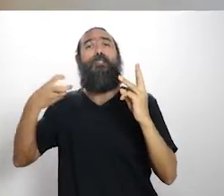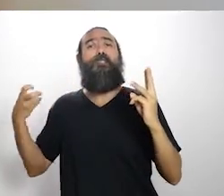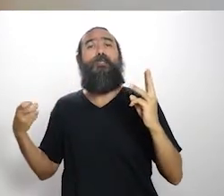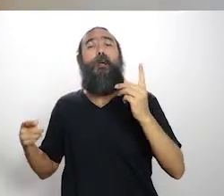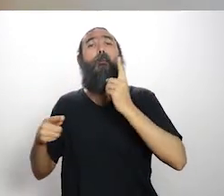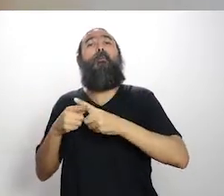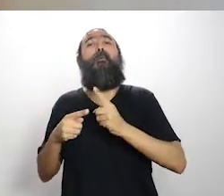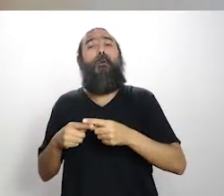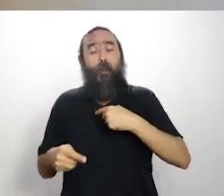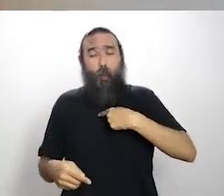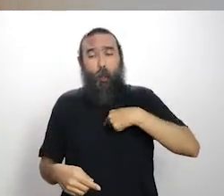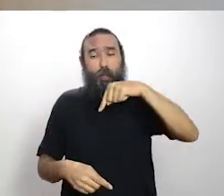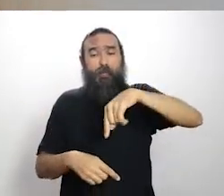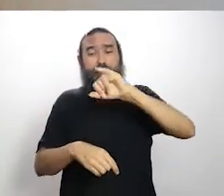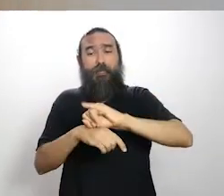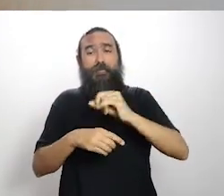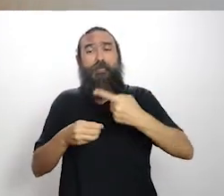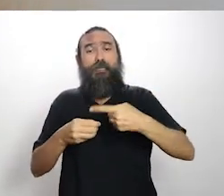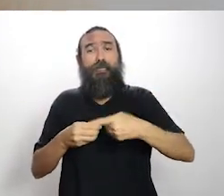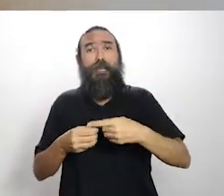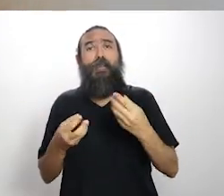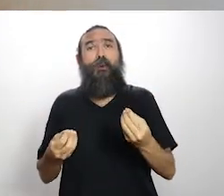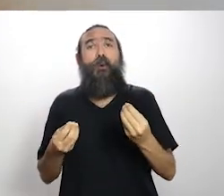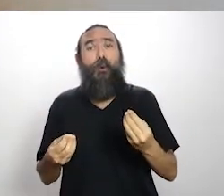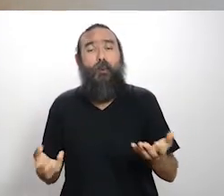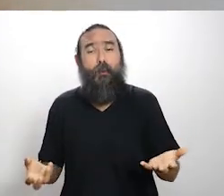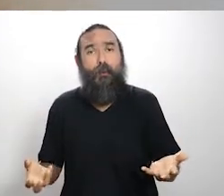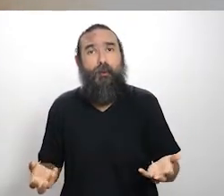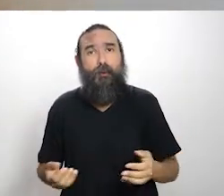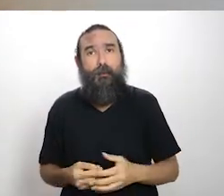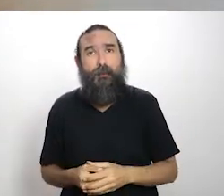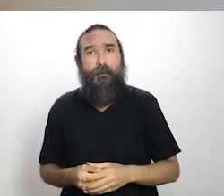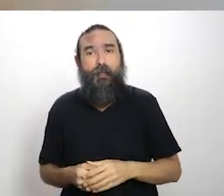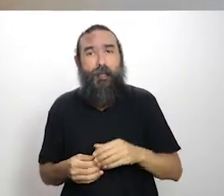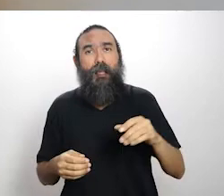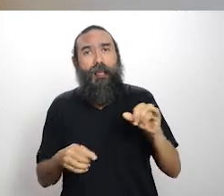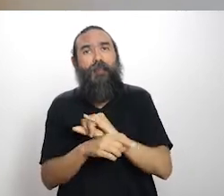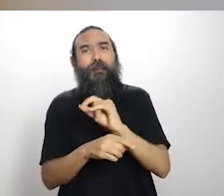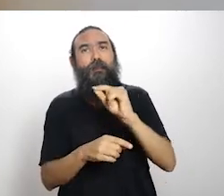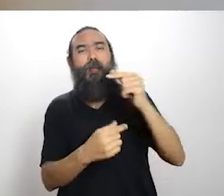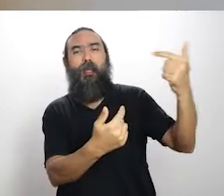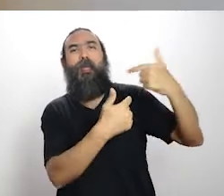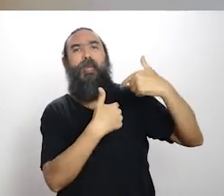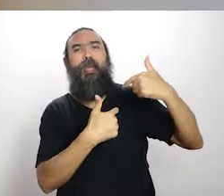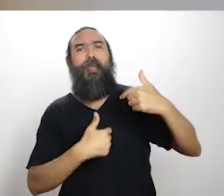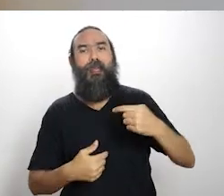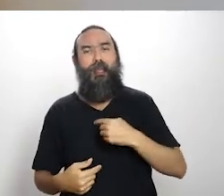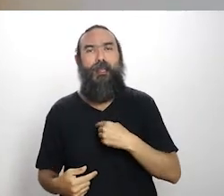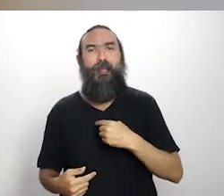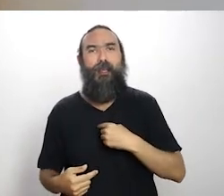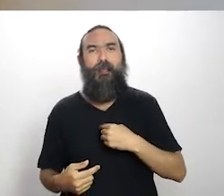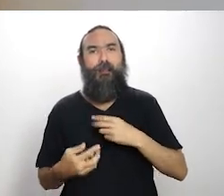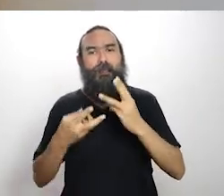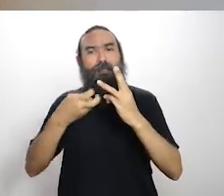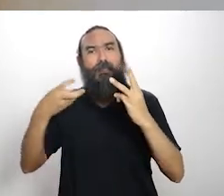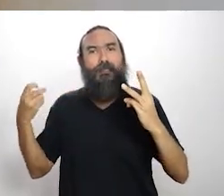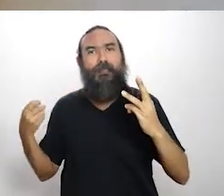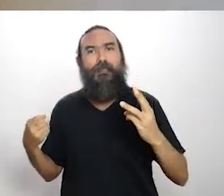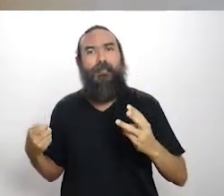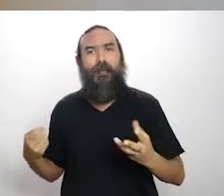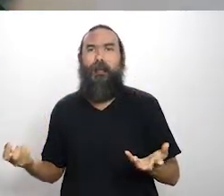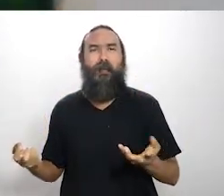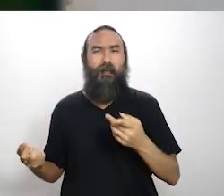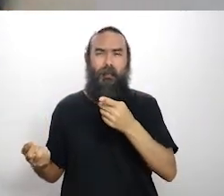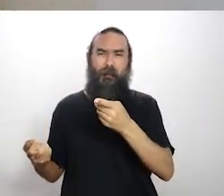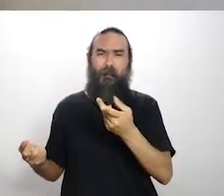assembleia, às vezes falam, o indígena civilizada, às vezes usam essas palavras também, né? Às vezes usam, mas não